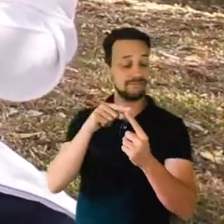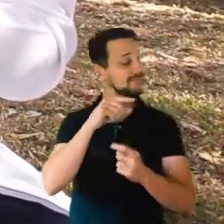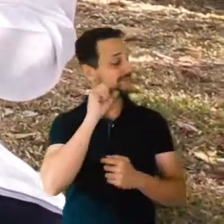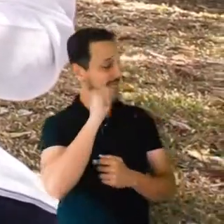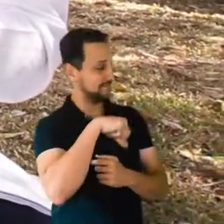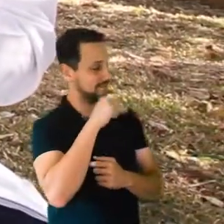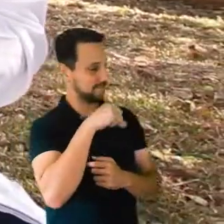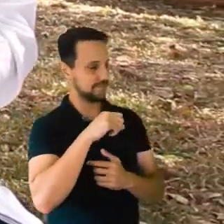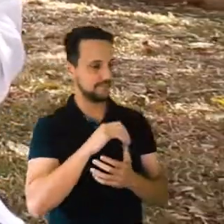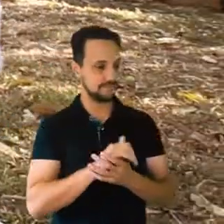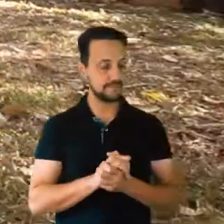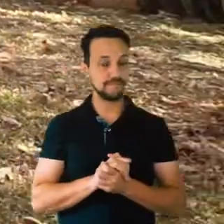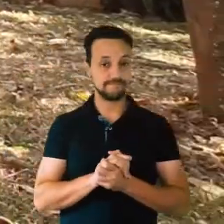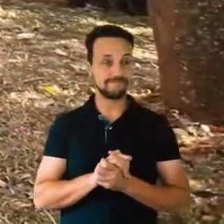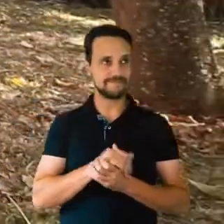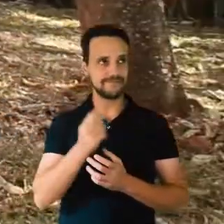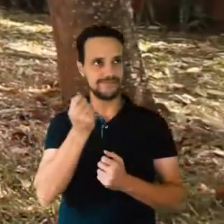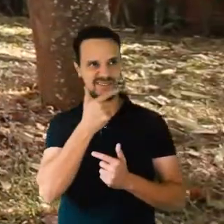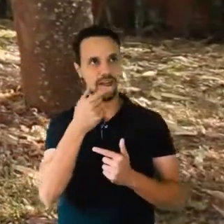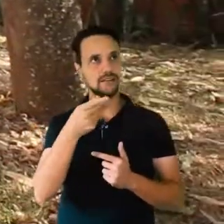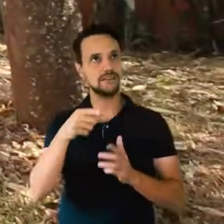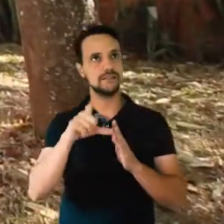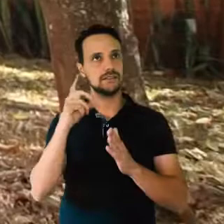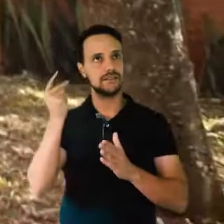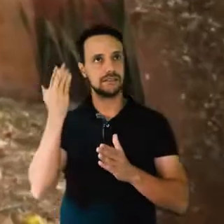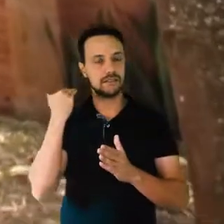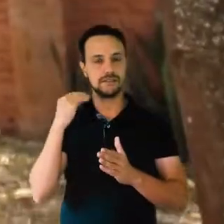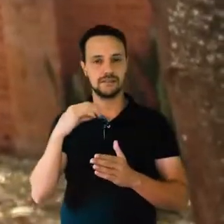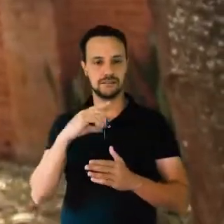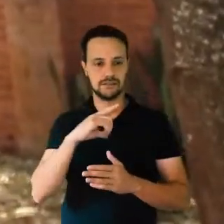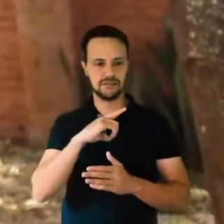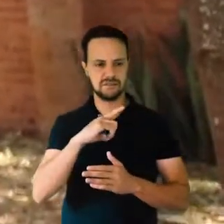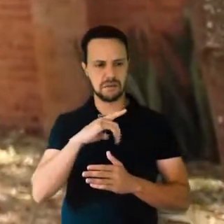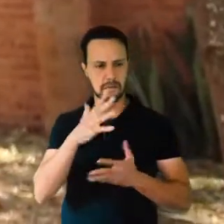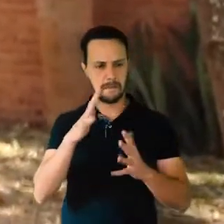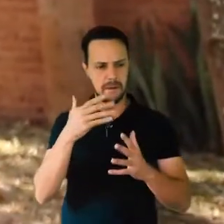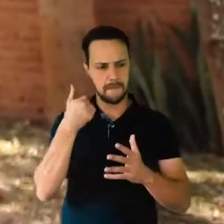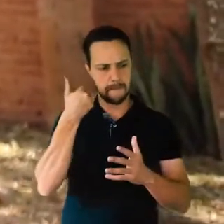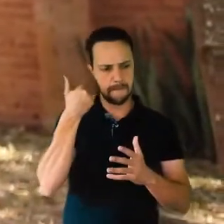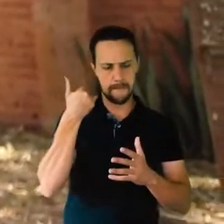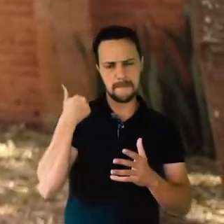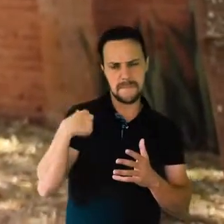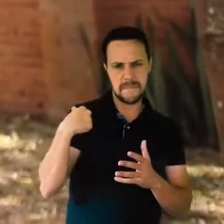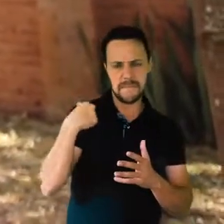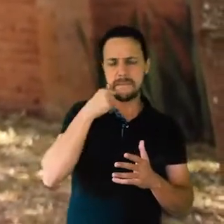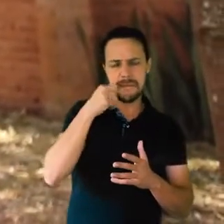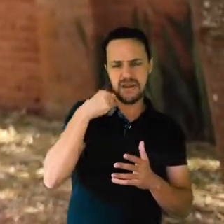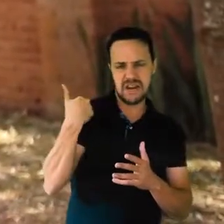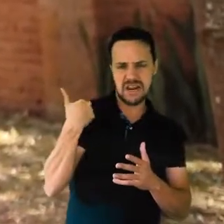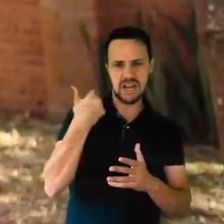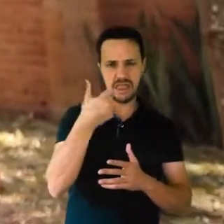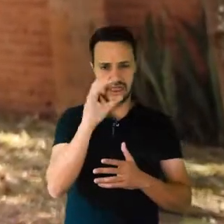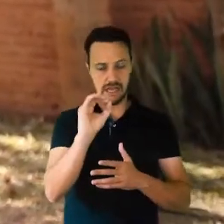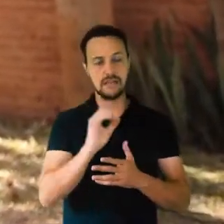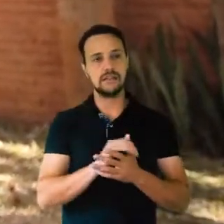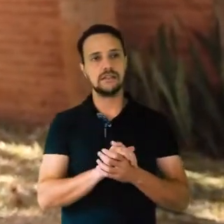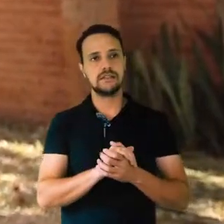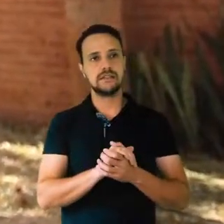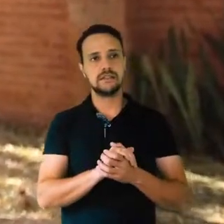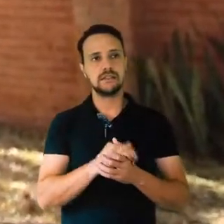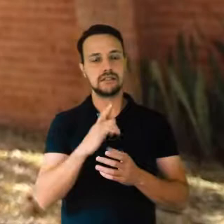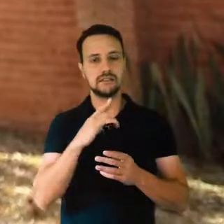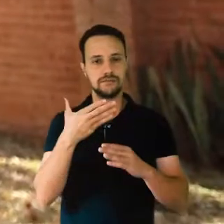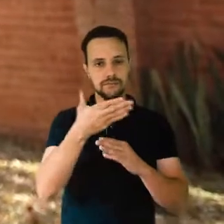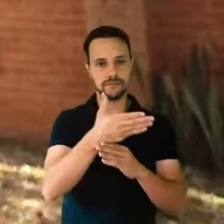outro dia foi engraçado, né? Porque teve uma menina, acho que de uns 10 anos de idade, que quando